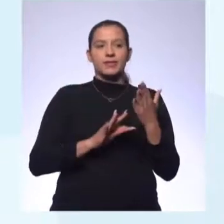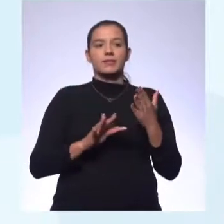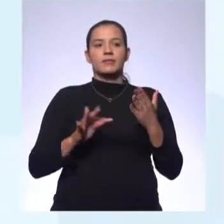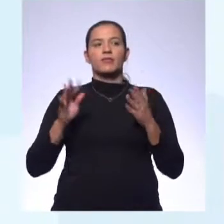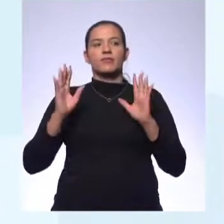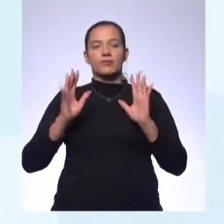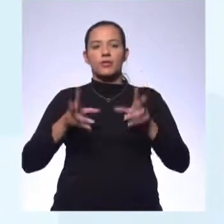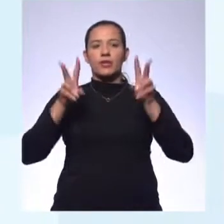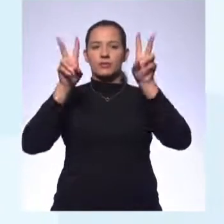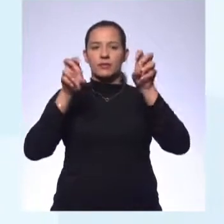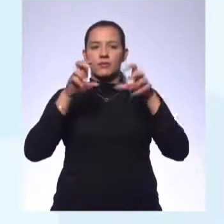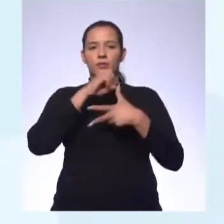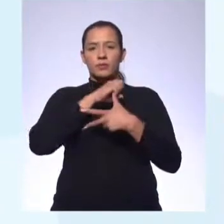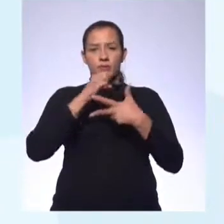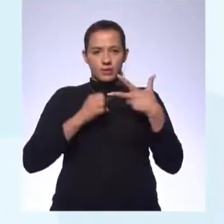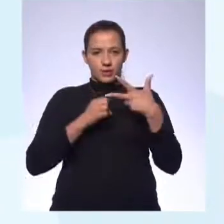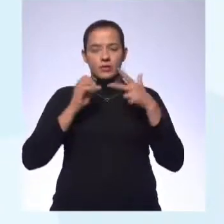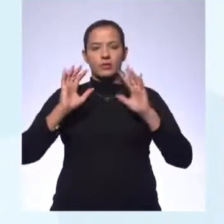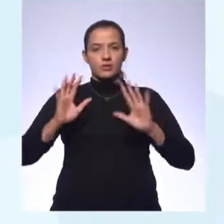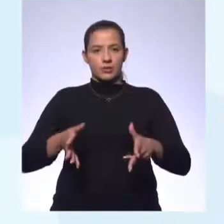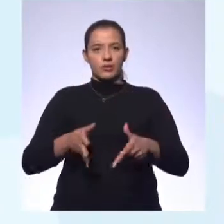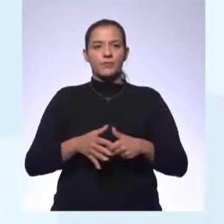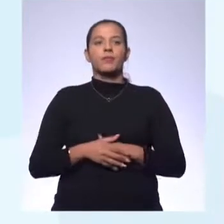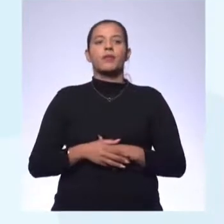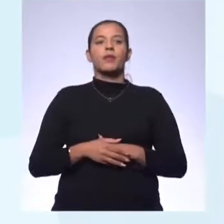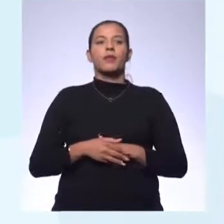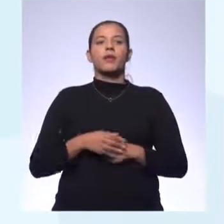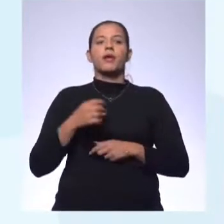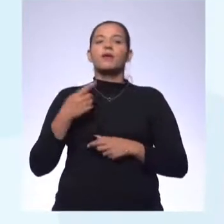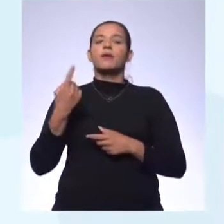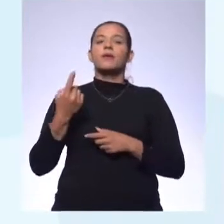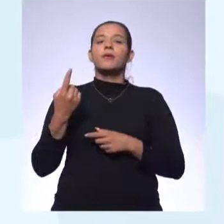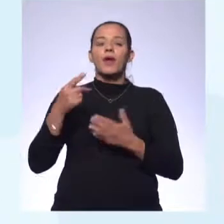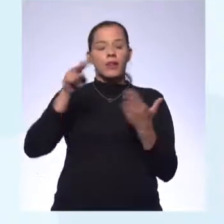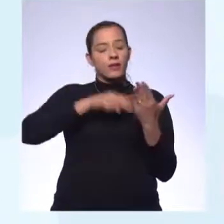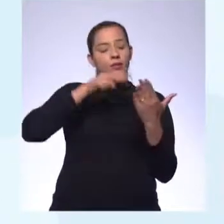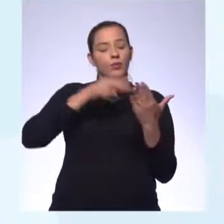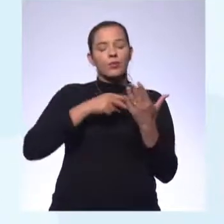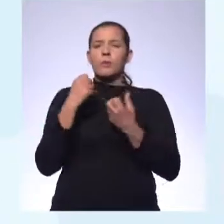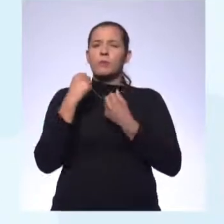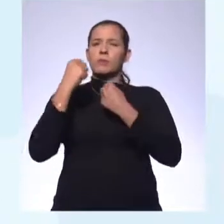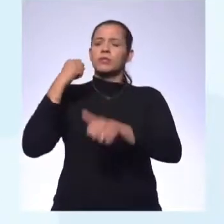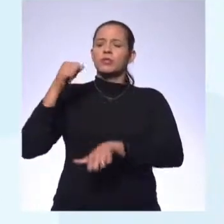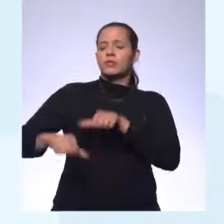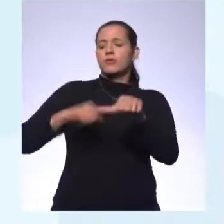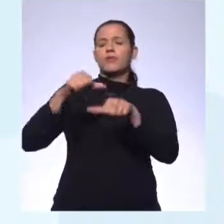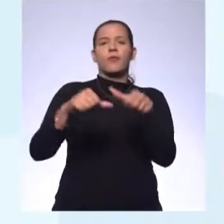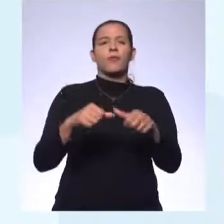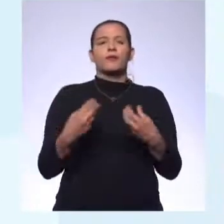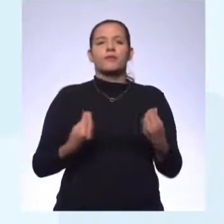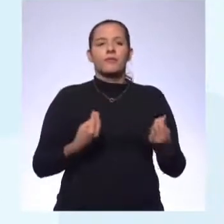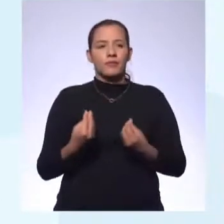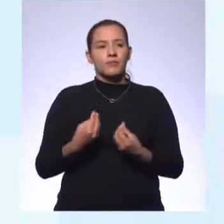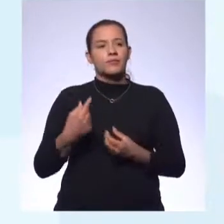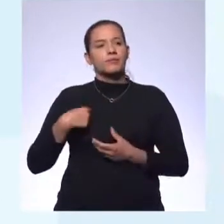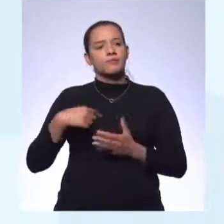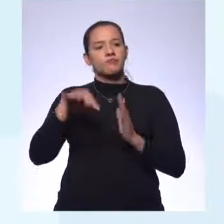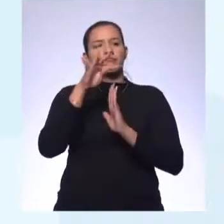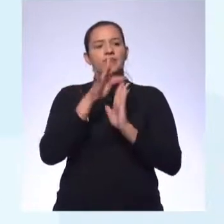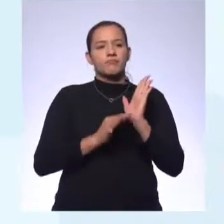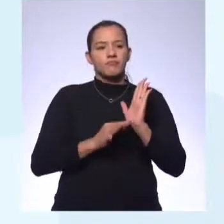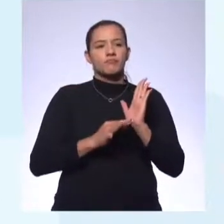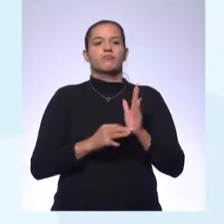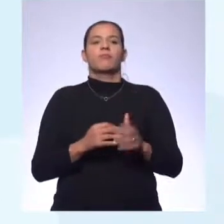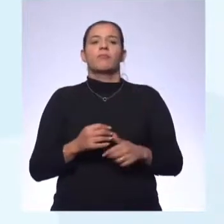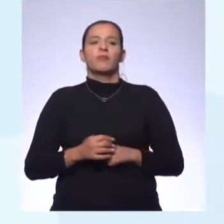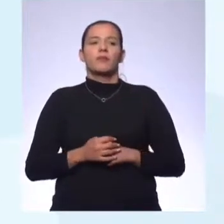foi tema do Enem, né, o poder de transformação da leitura. Então, numa redação como essa, eu escreveria sobre o